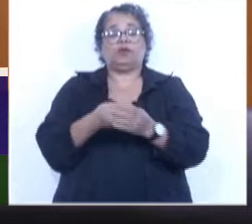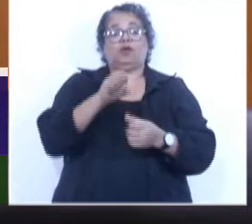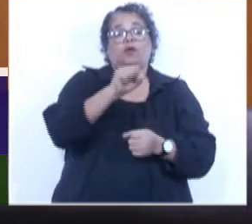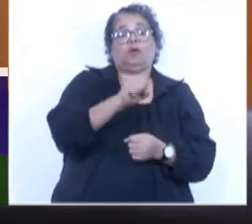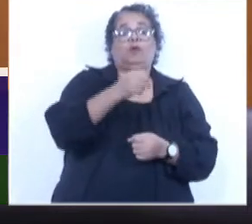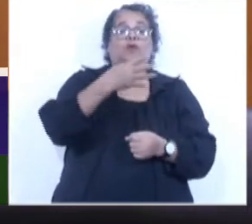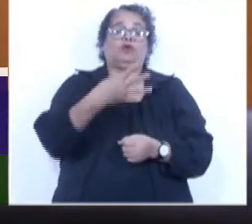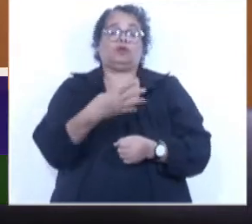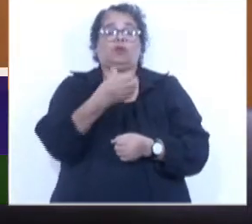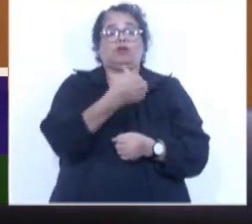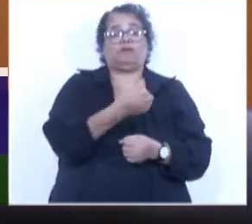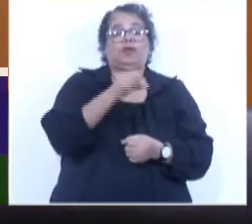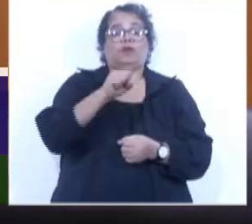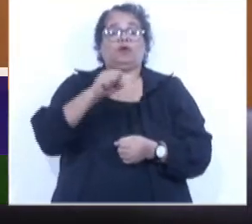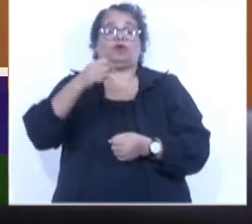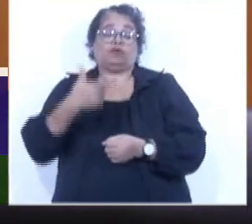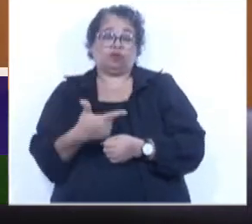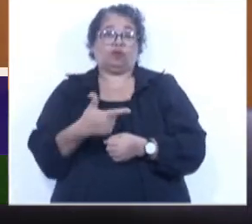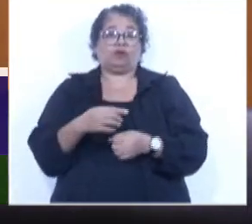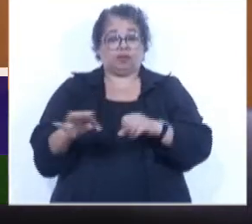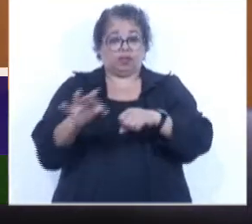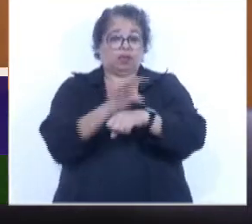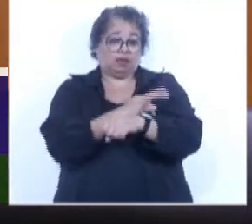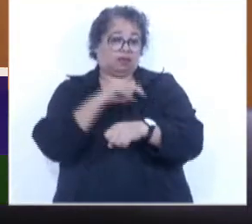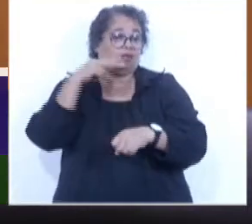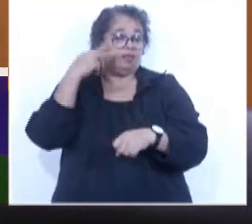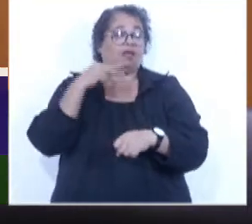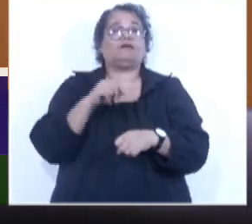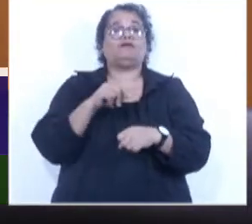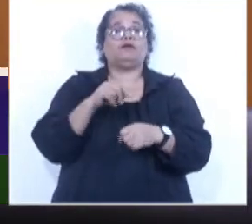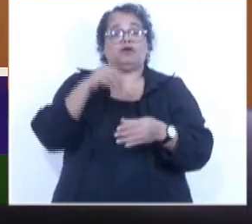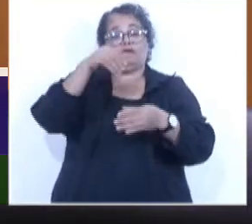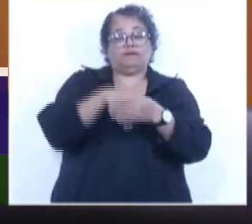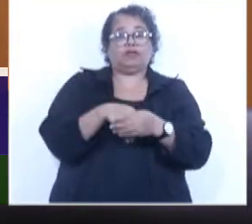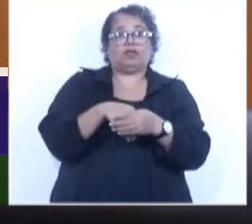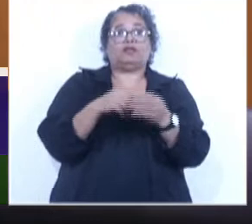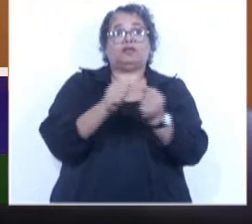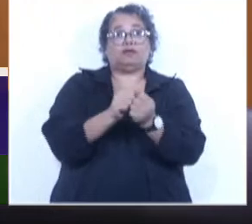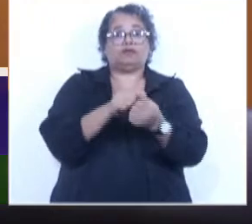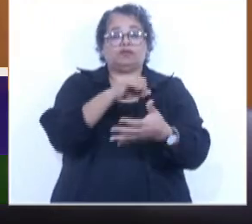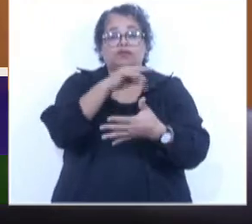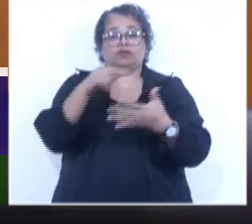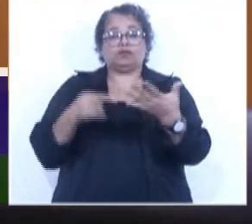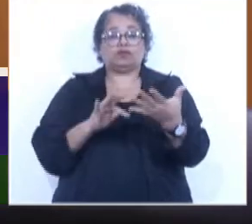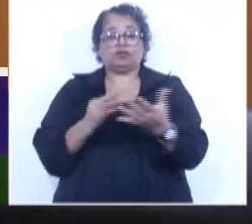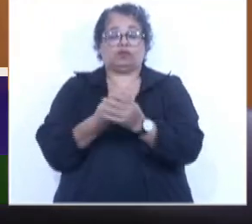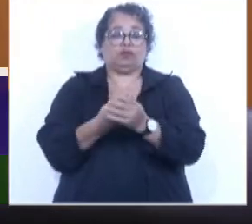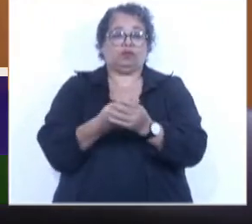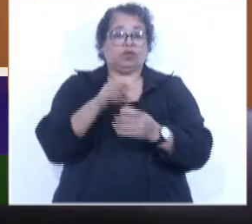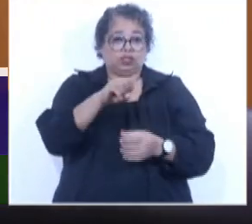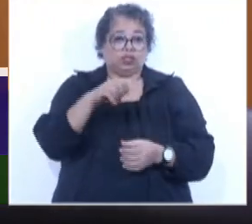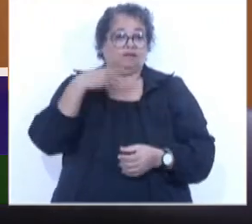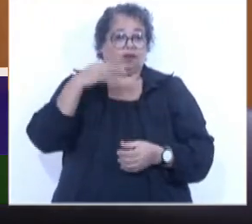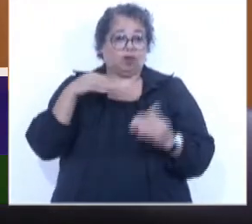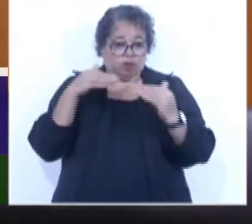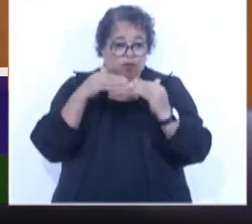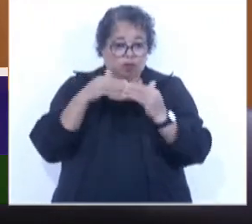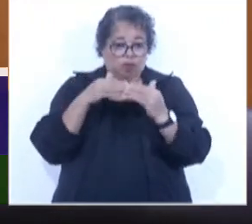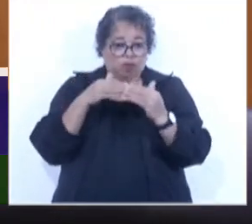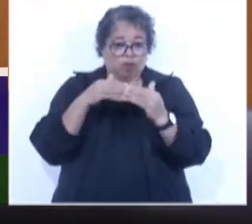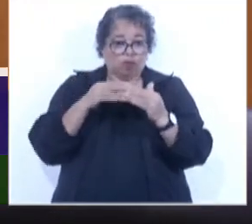84682/23 do vereador três Andrade está em votação juntamente com os demais vereadores concordam permaneça Como estão